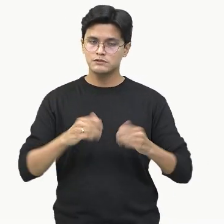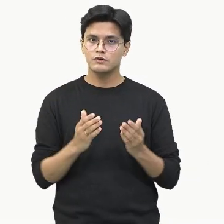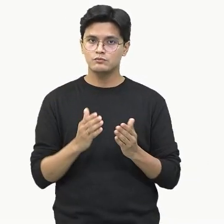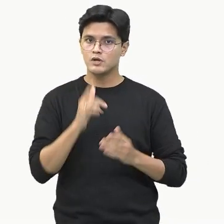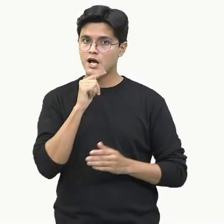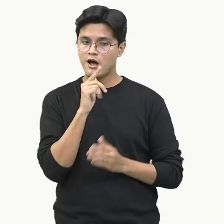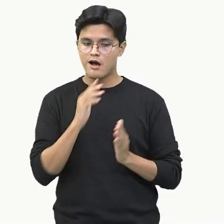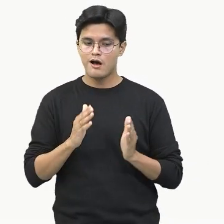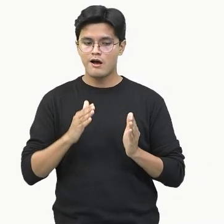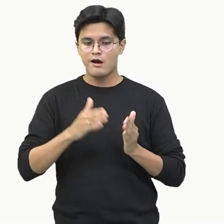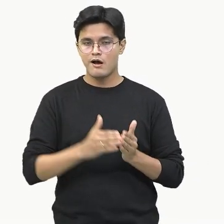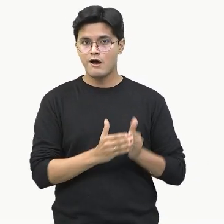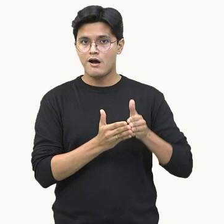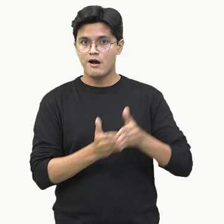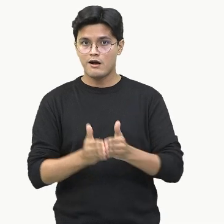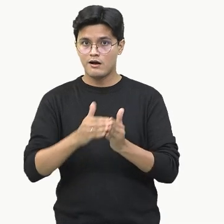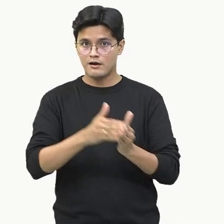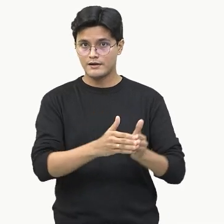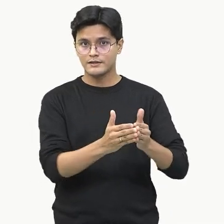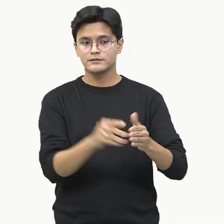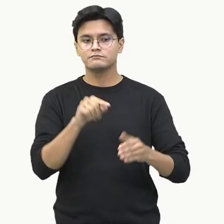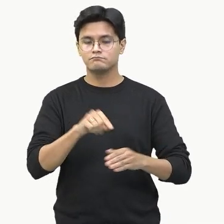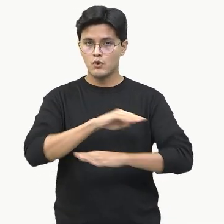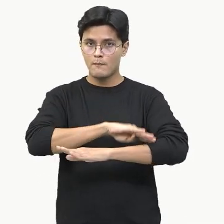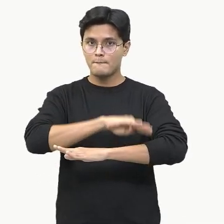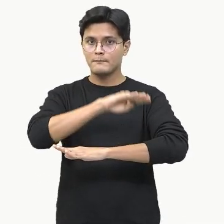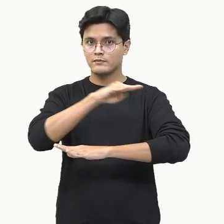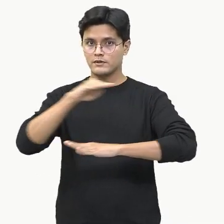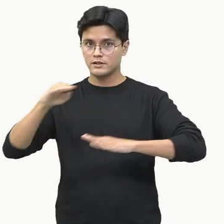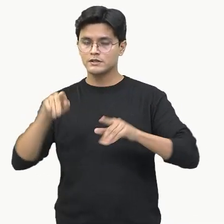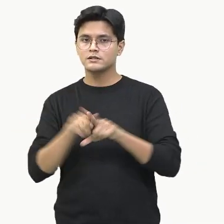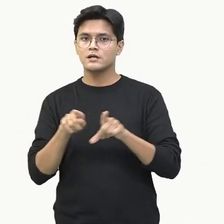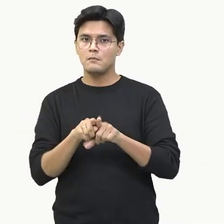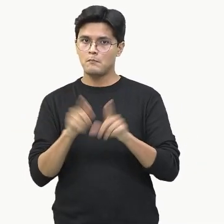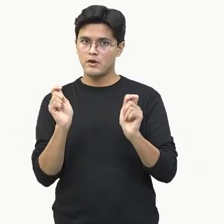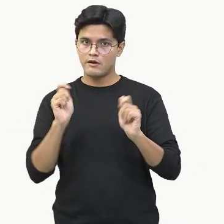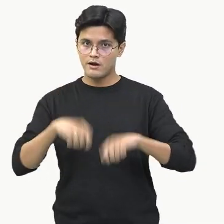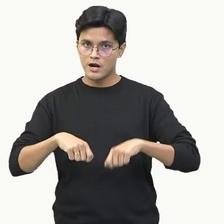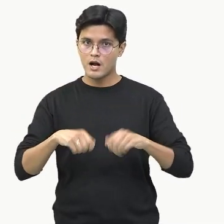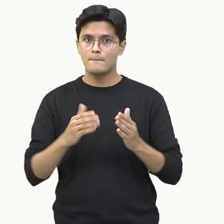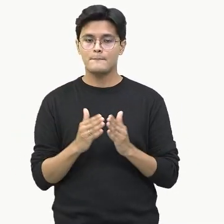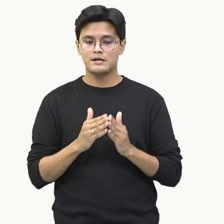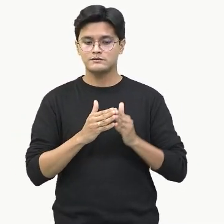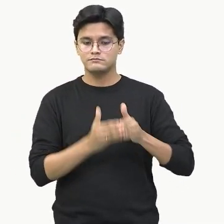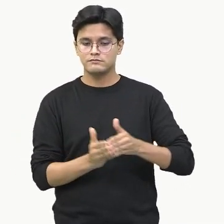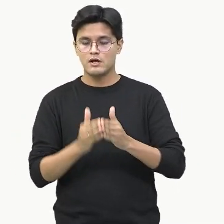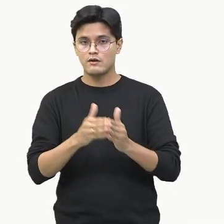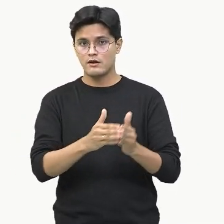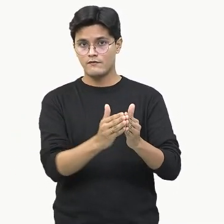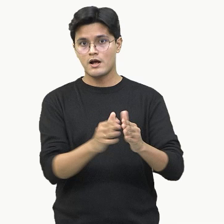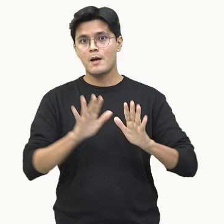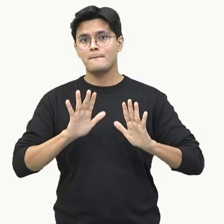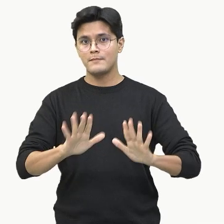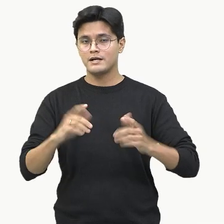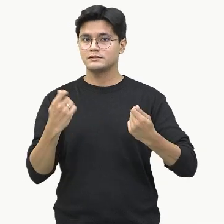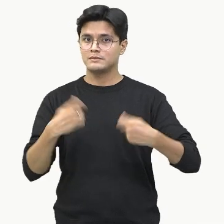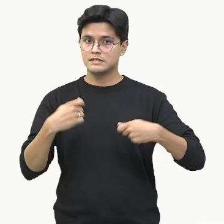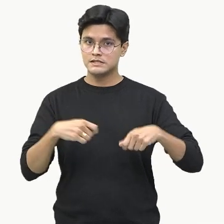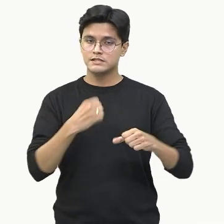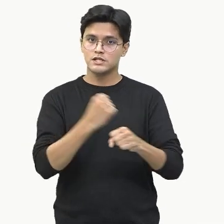os Gios de planaltos eles também são navegáveis porém eles vão eh necessitar aí da construção de